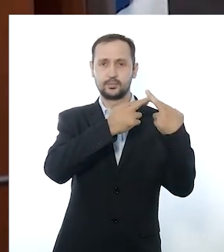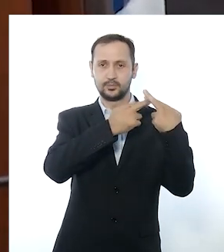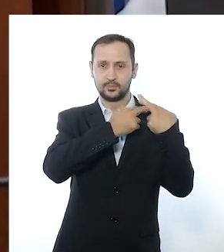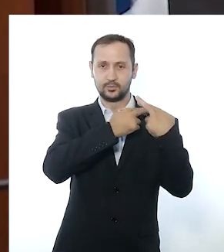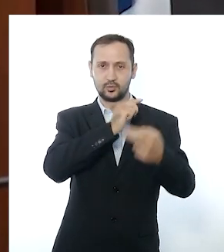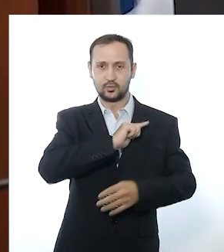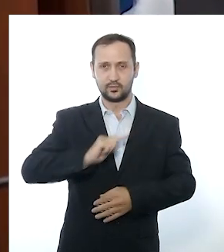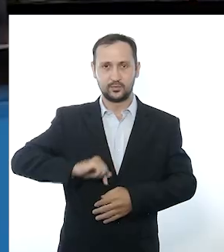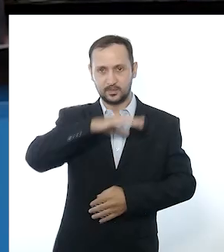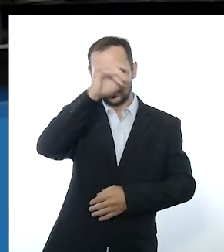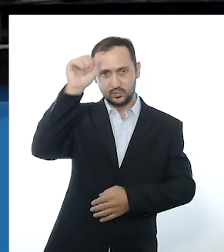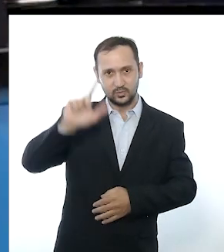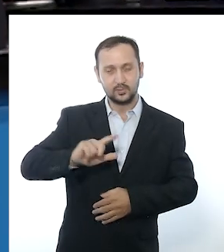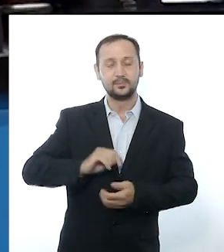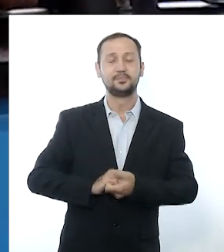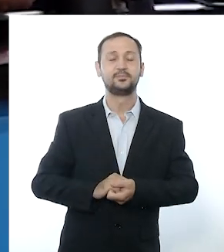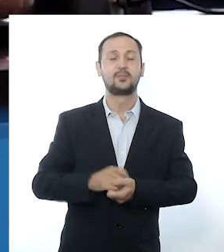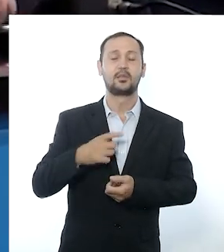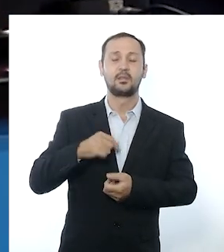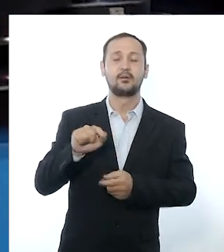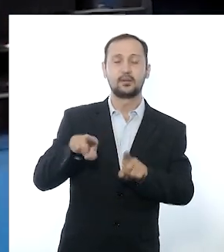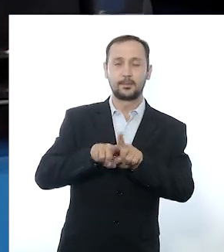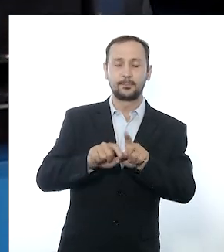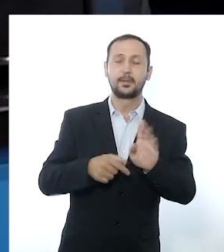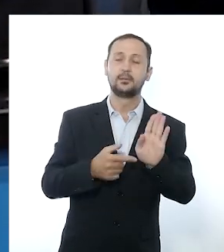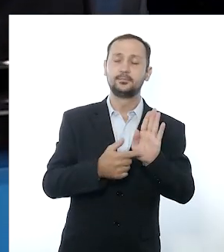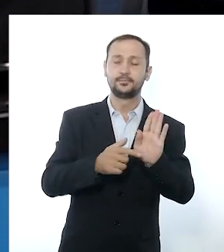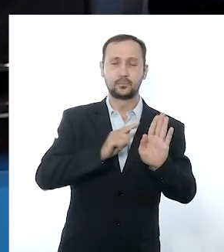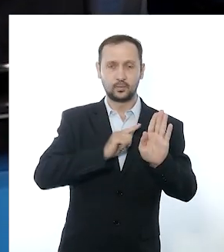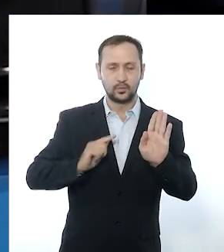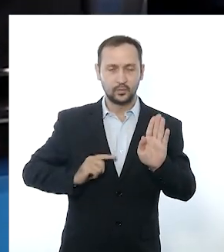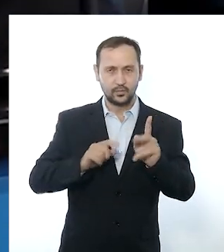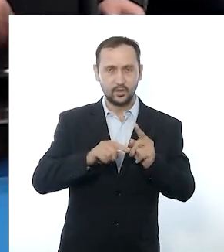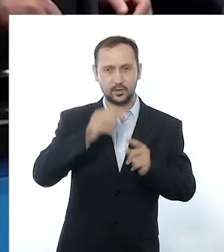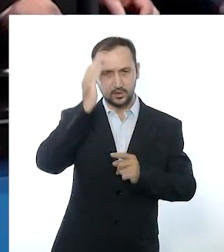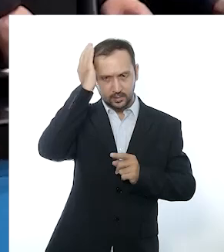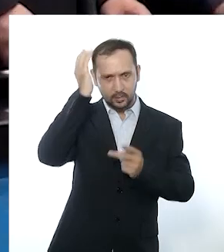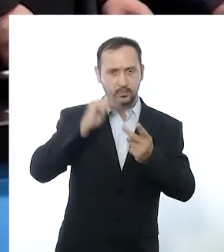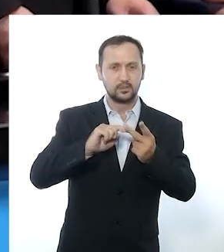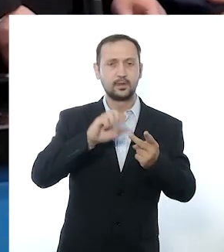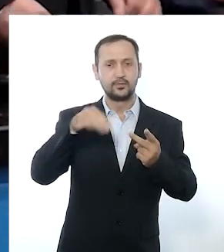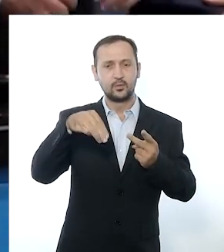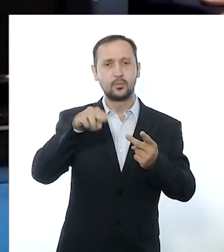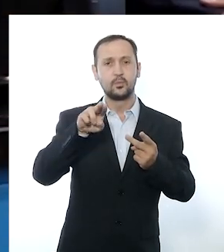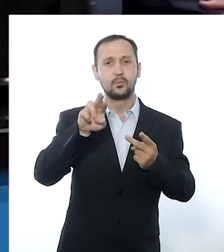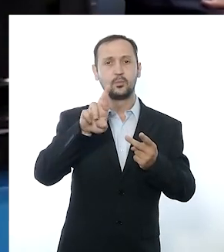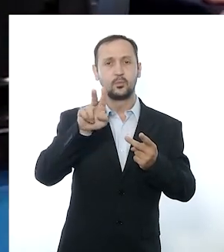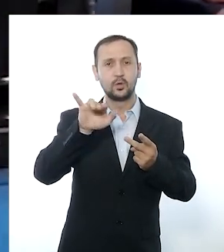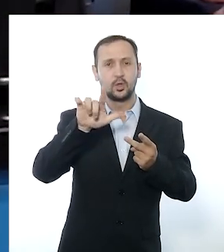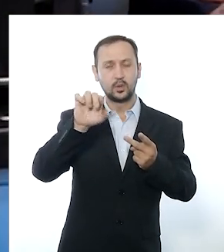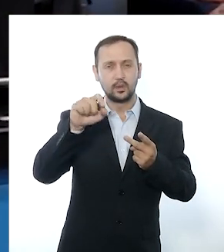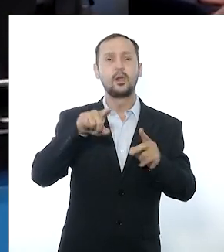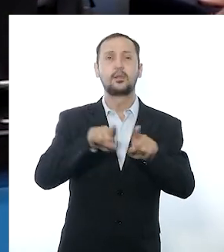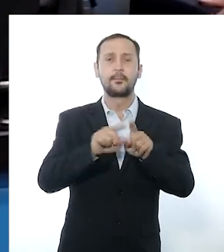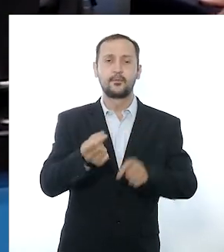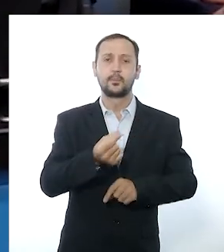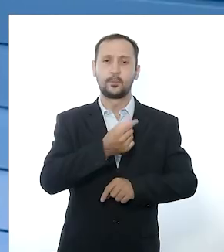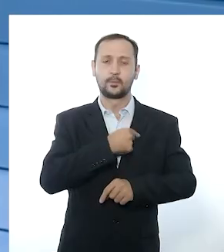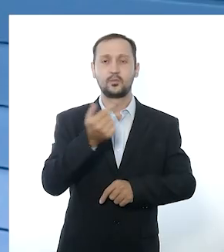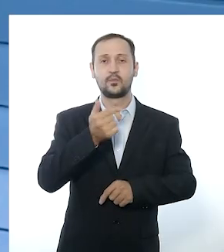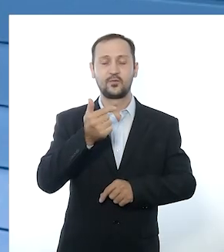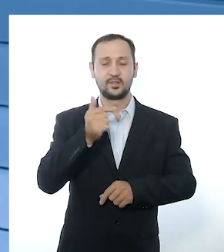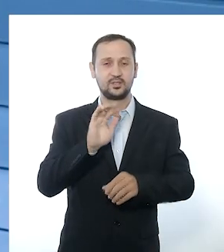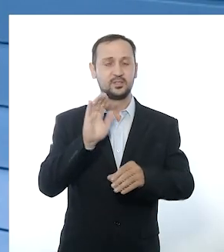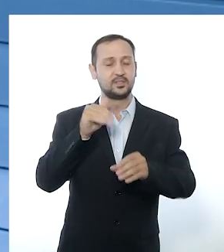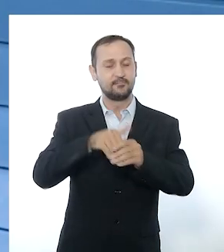de Mato Grosso do Sul. Além de Reinaldo Azambuja, Murilo Zawid foi empossado como vice-governador durante a sessão especial.